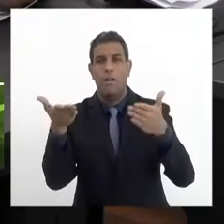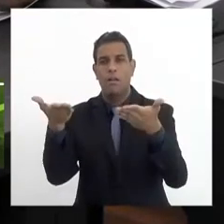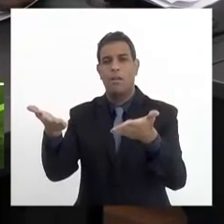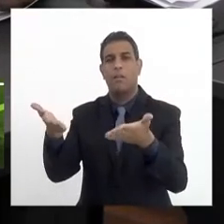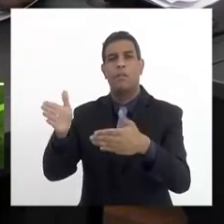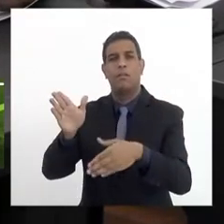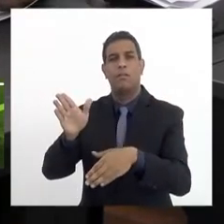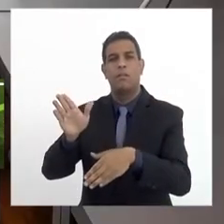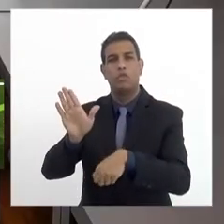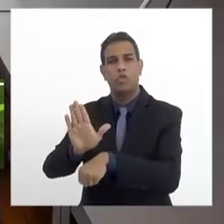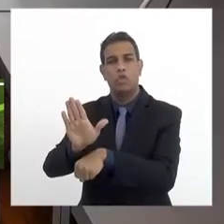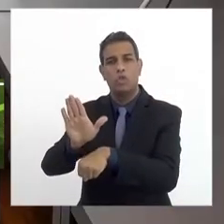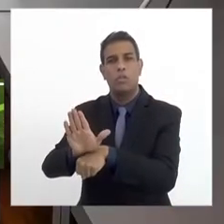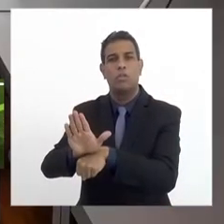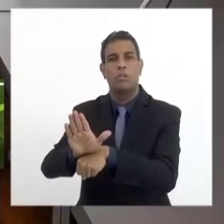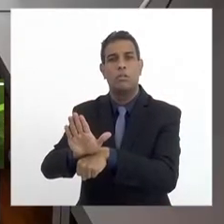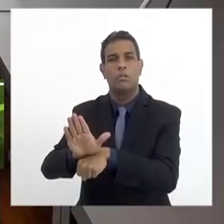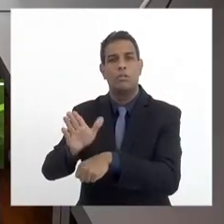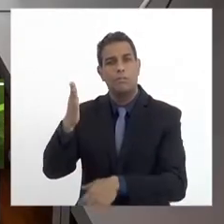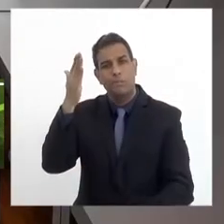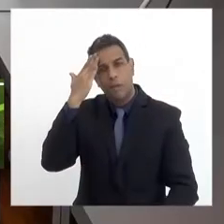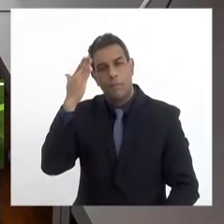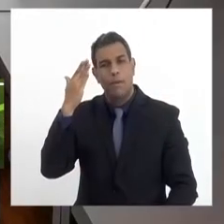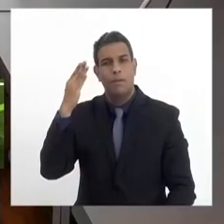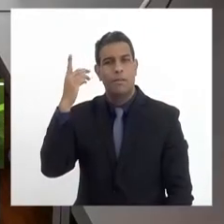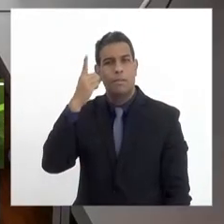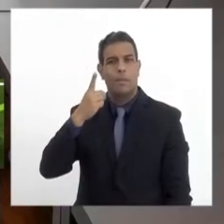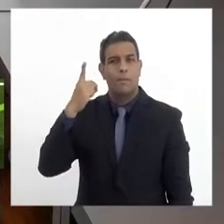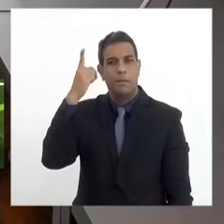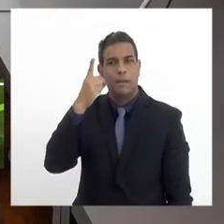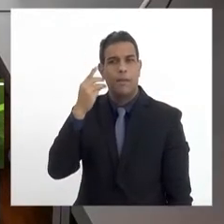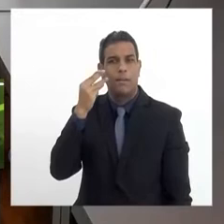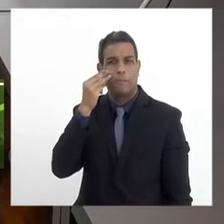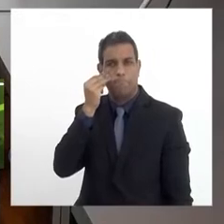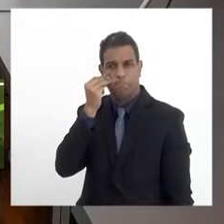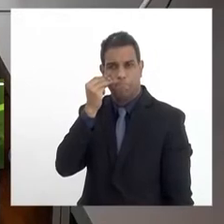Valdec que perguntou, deputada Mônica, aliás. É a lei